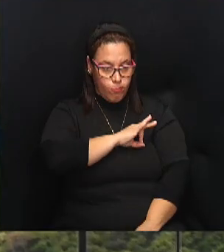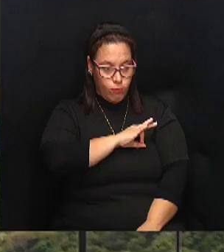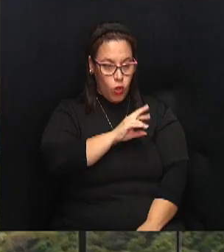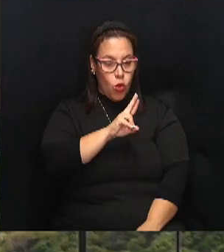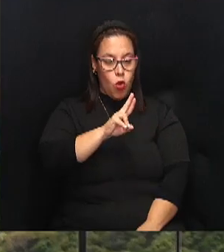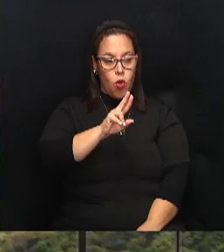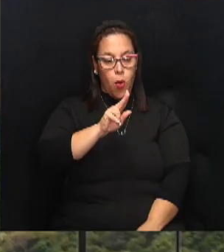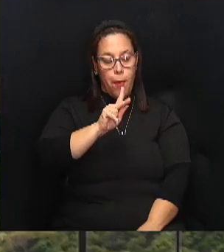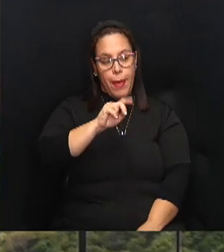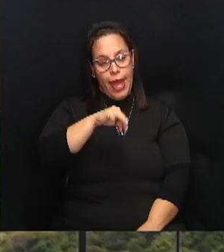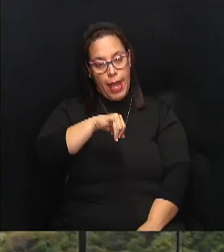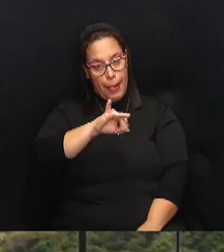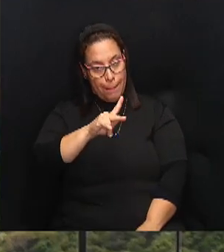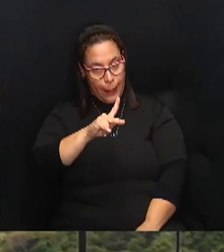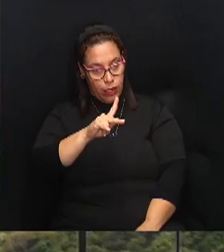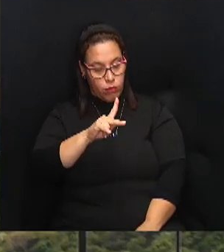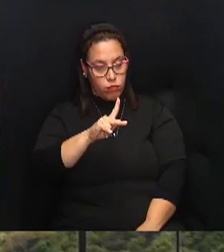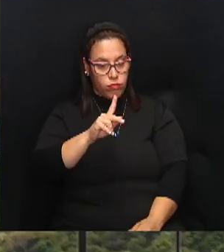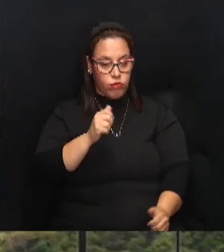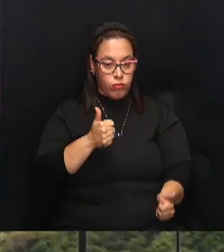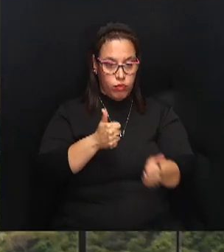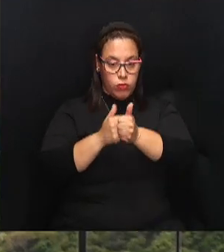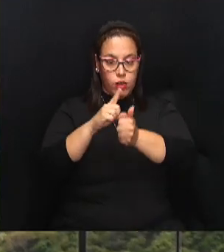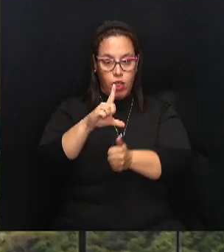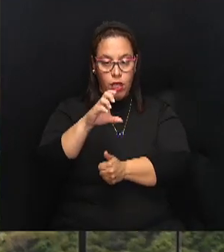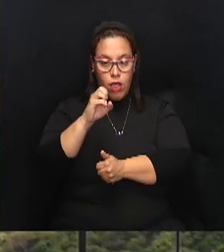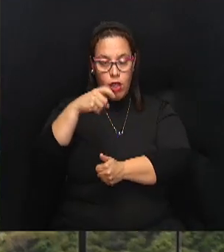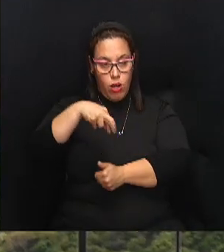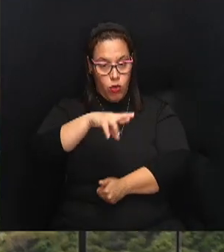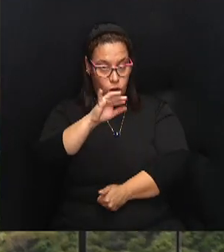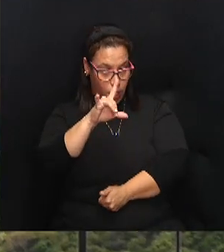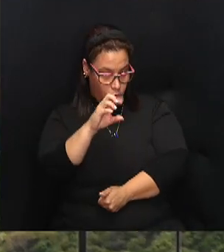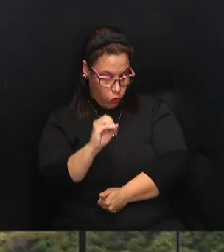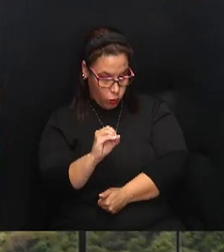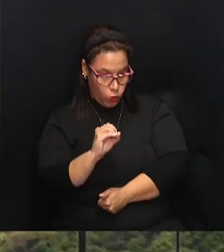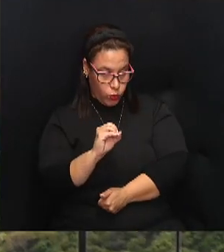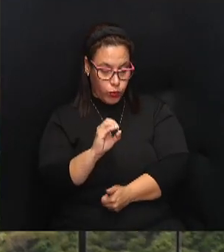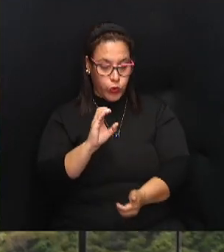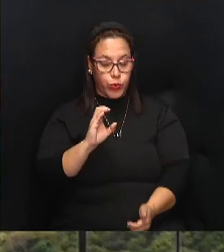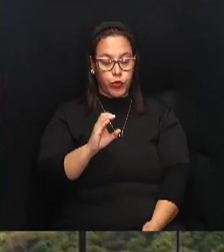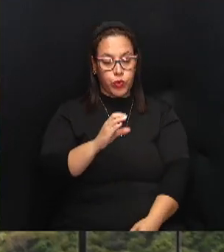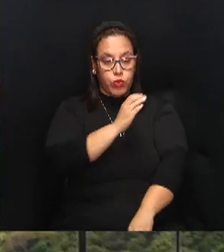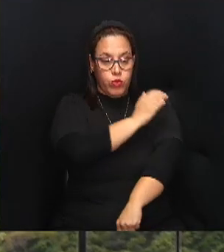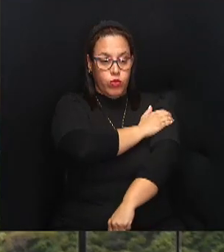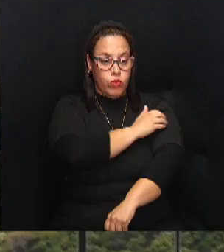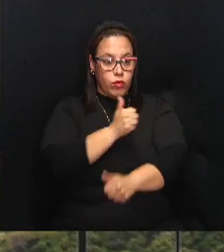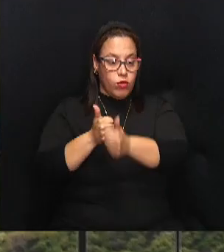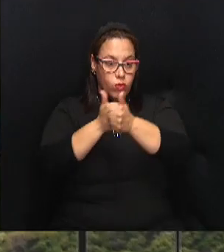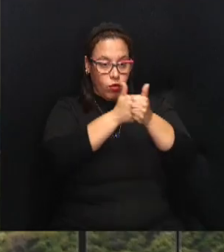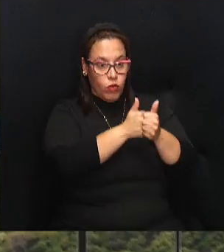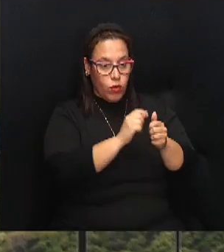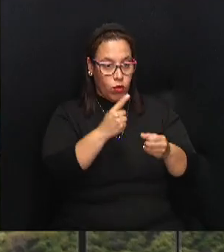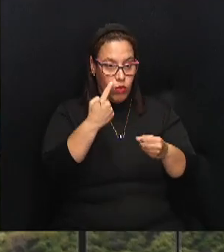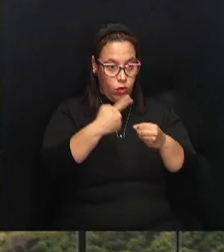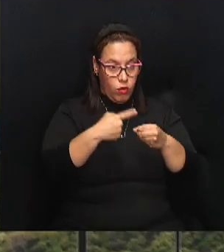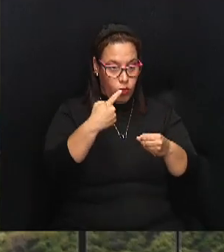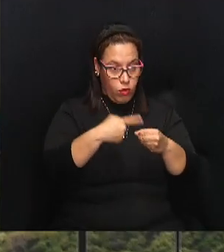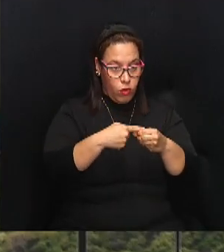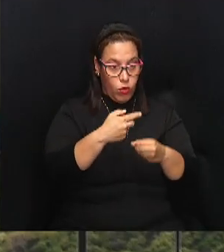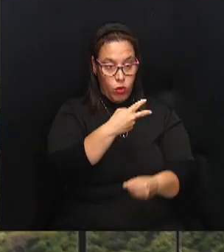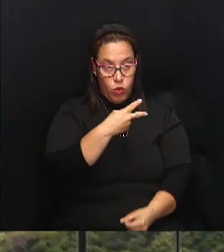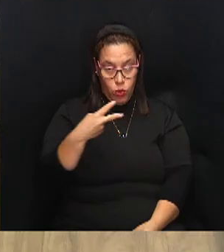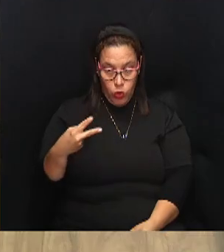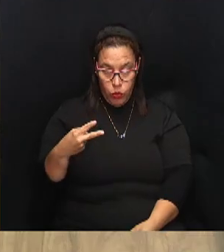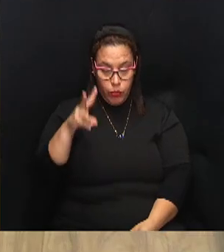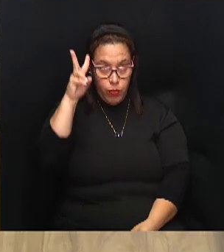está representando o coronel Leonardo Akira Takahashi, que é do Comando de Policiamento do Interior 2.